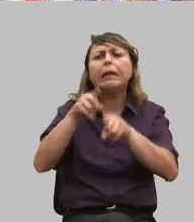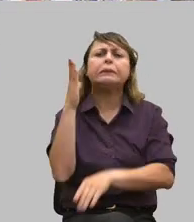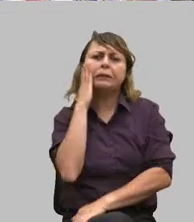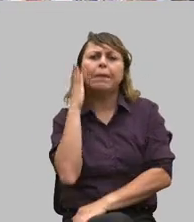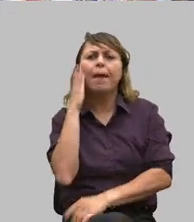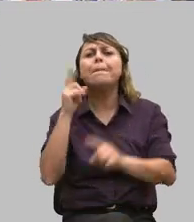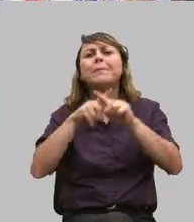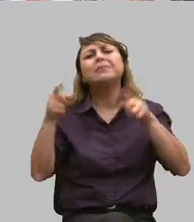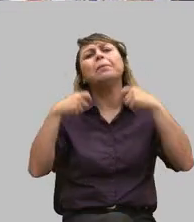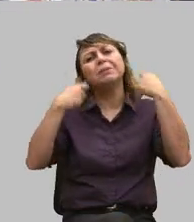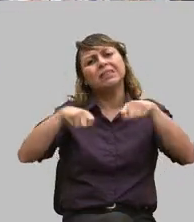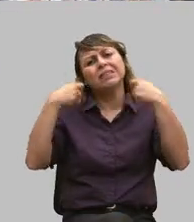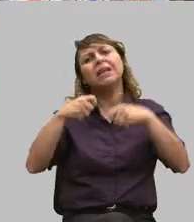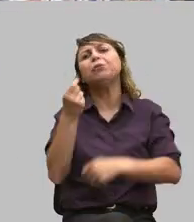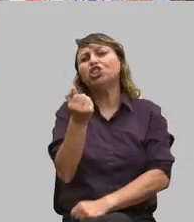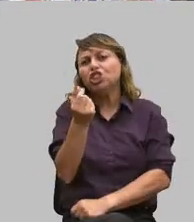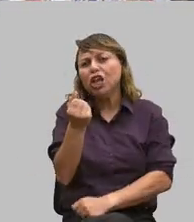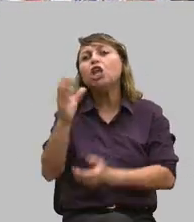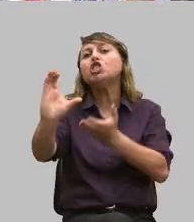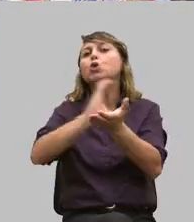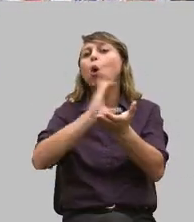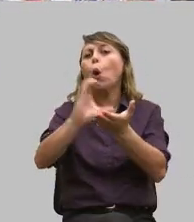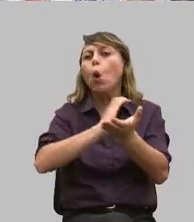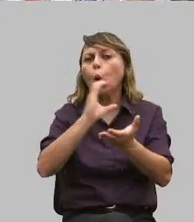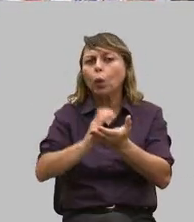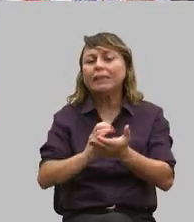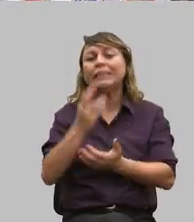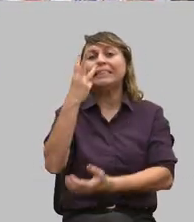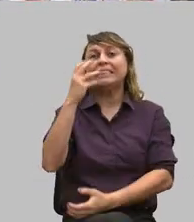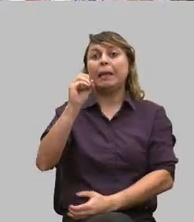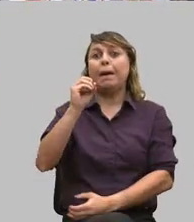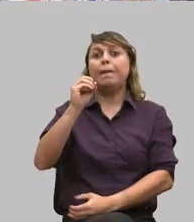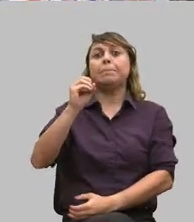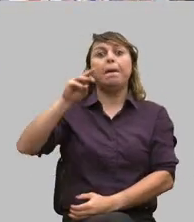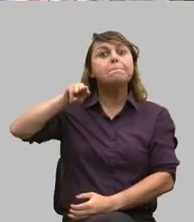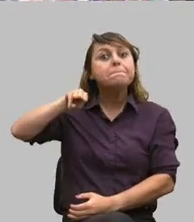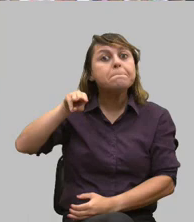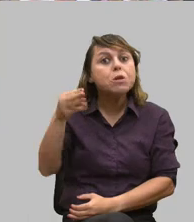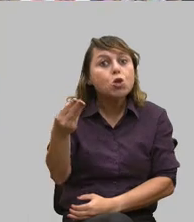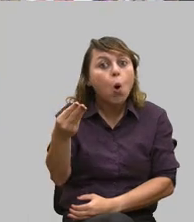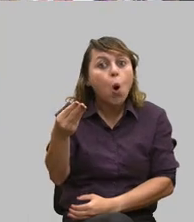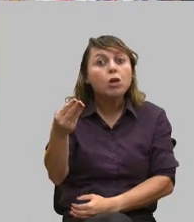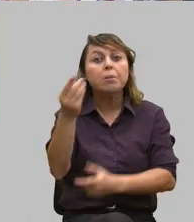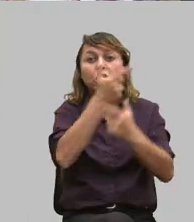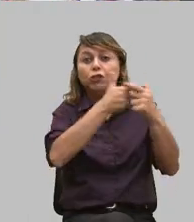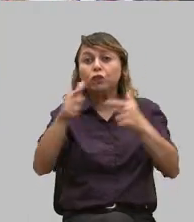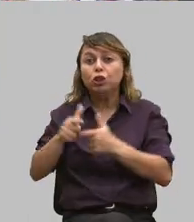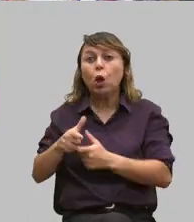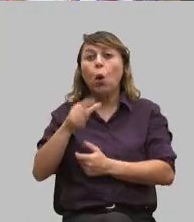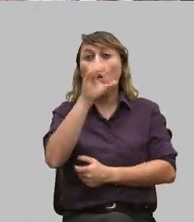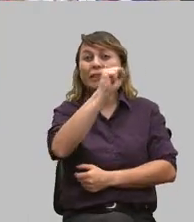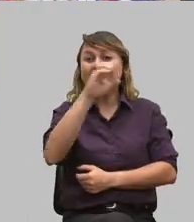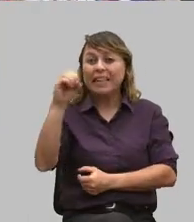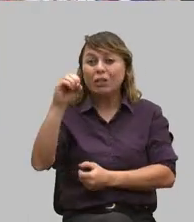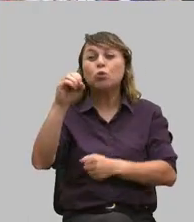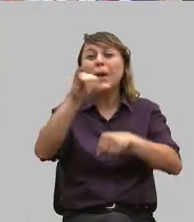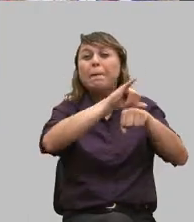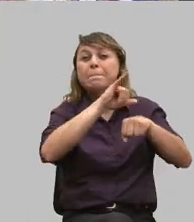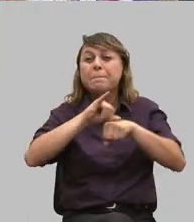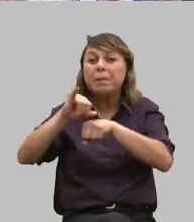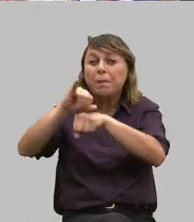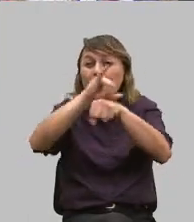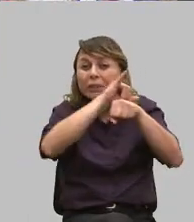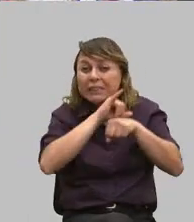mas nós precisamos de dinheiro de recursos e 30 milhões para dividir nos 853 municípios eu ainda achava que era uma